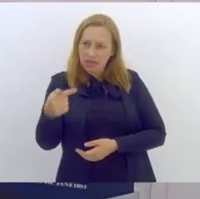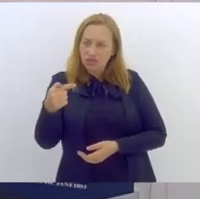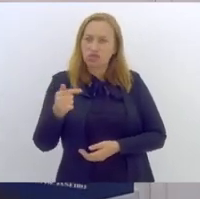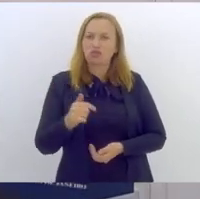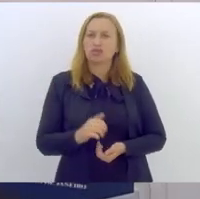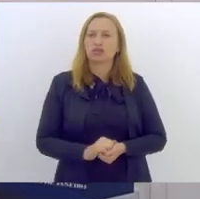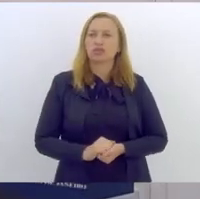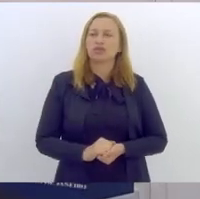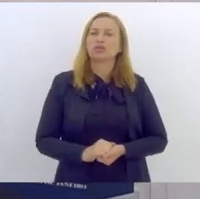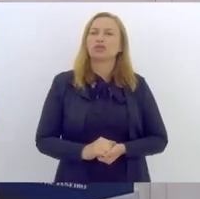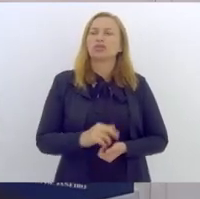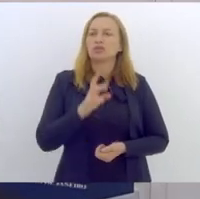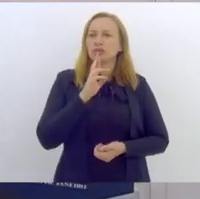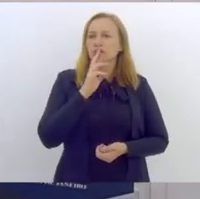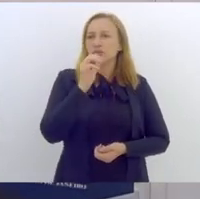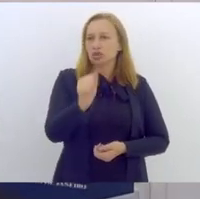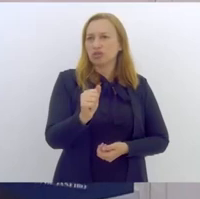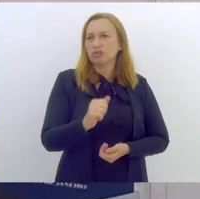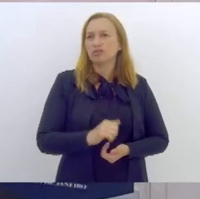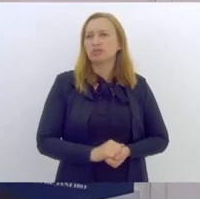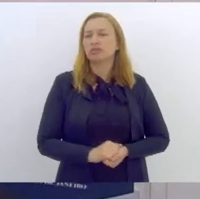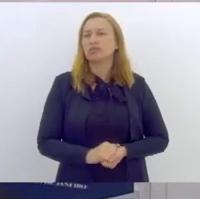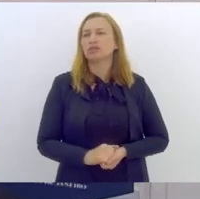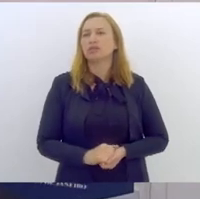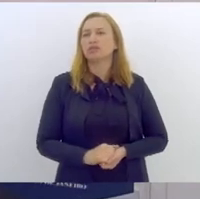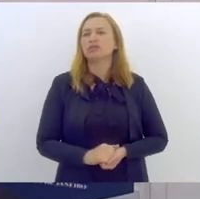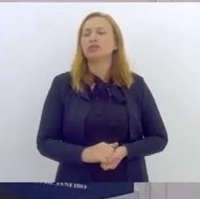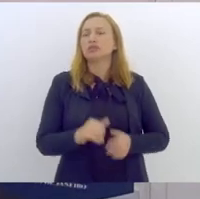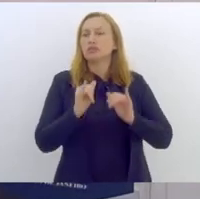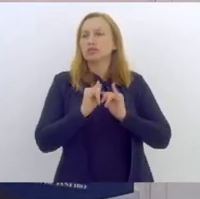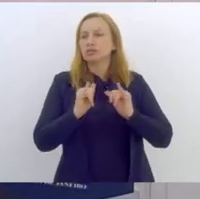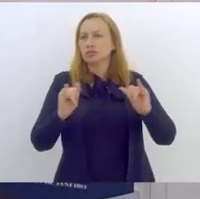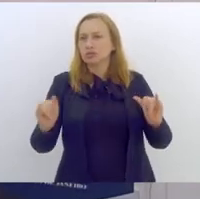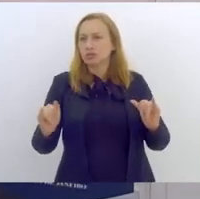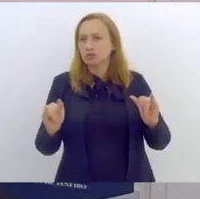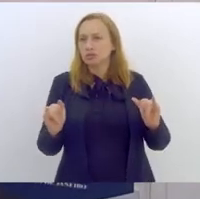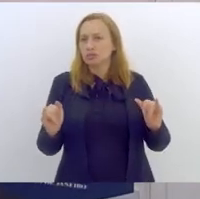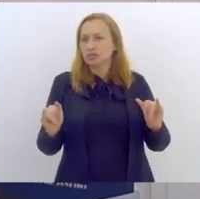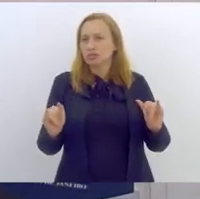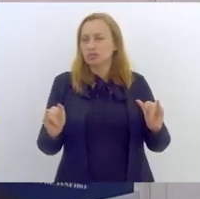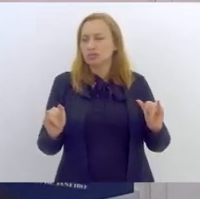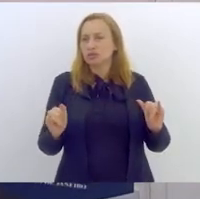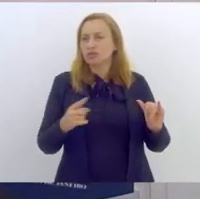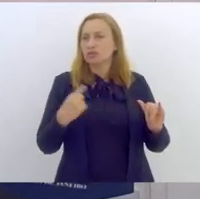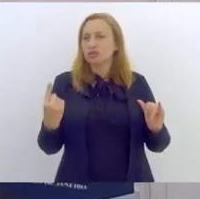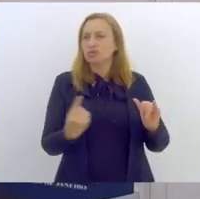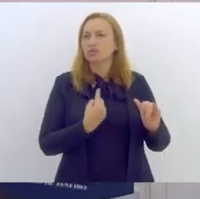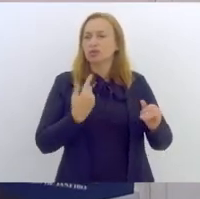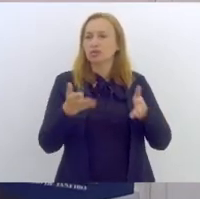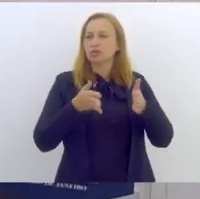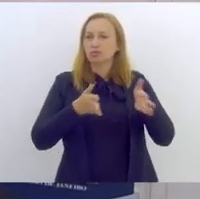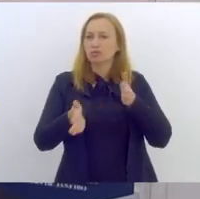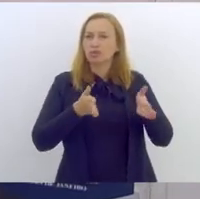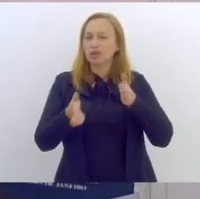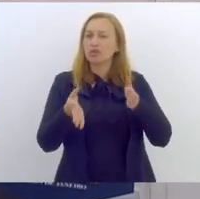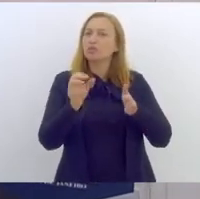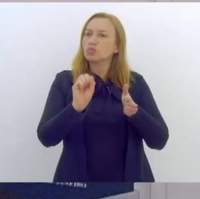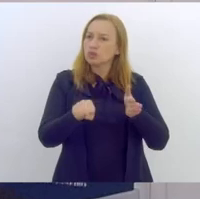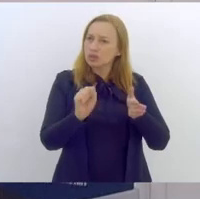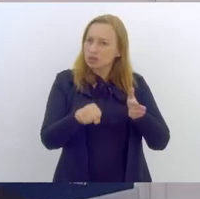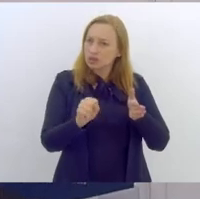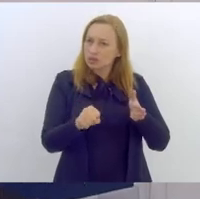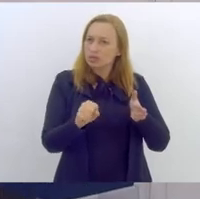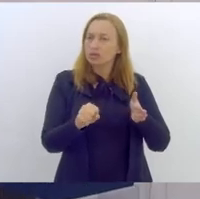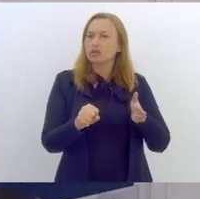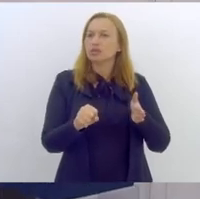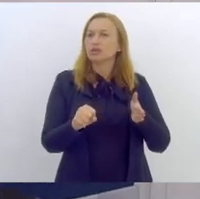deputado Amorim temos declarado que estamos em validade que estamos